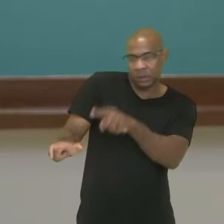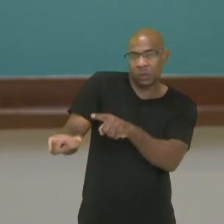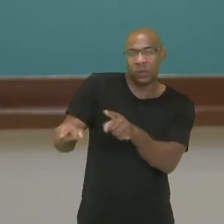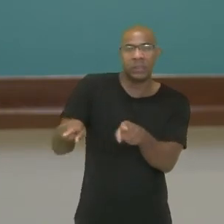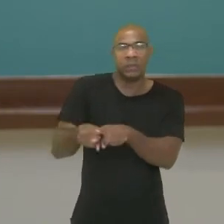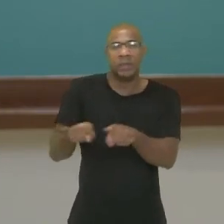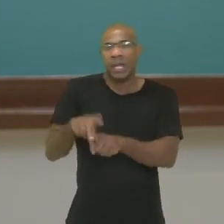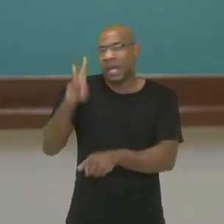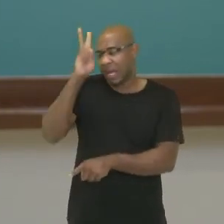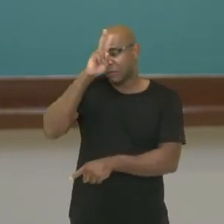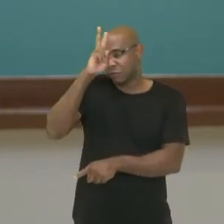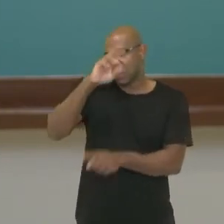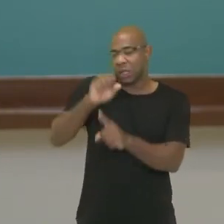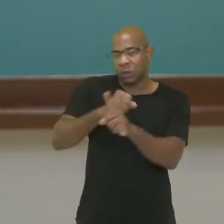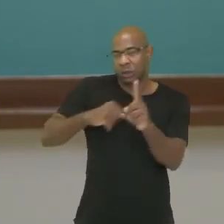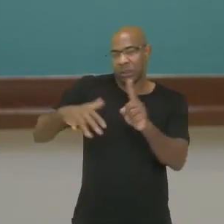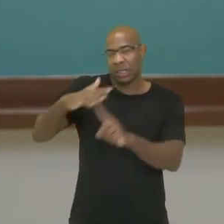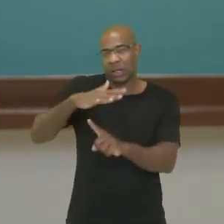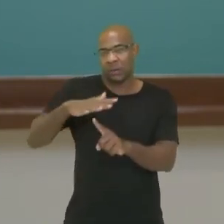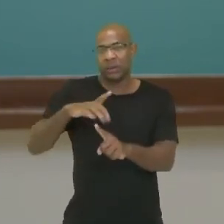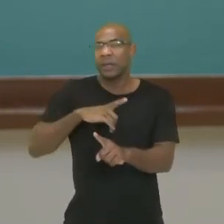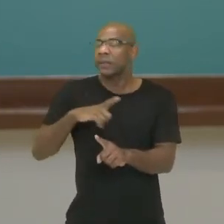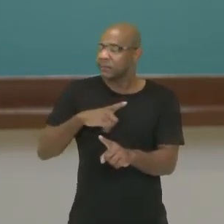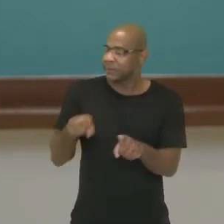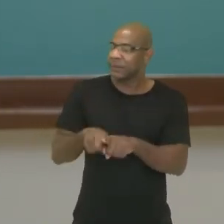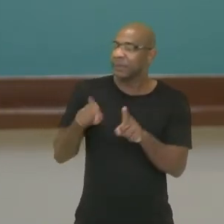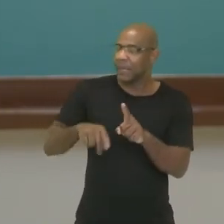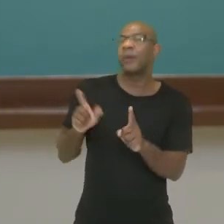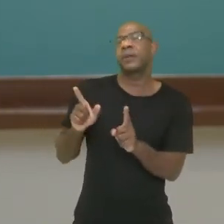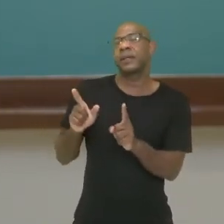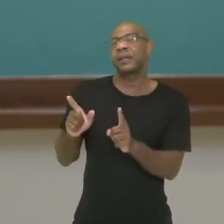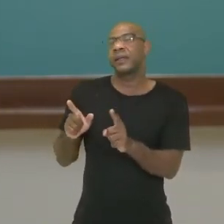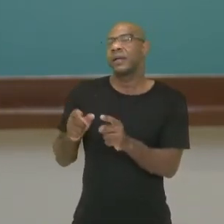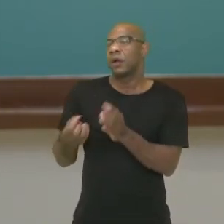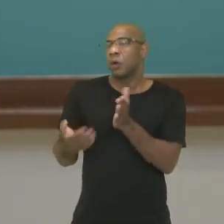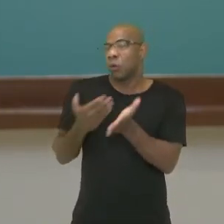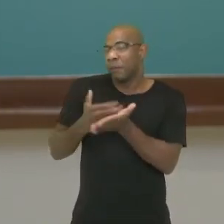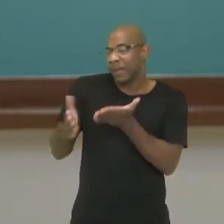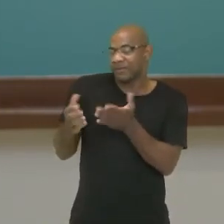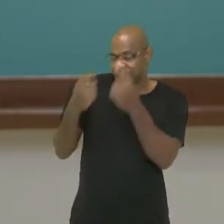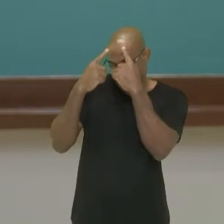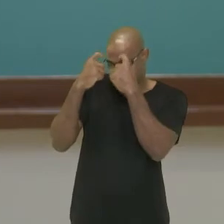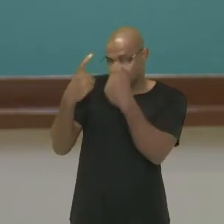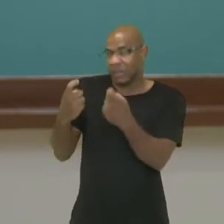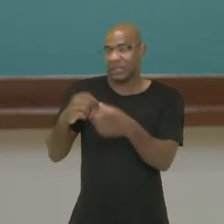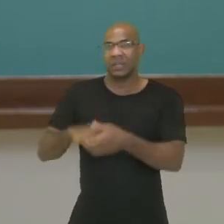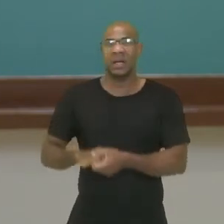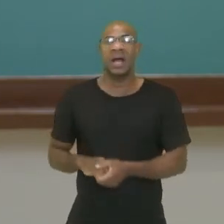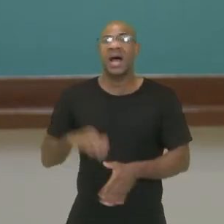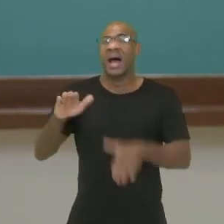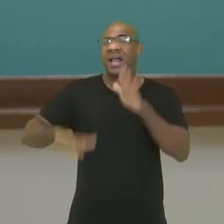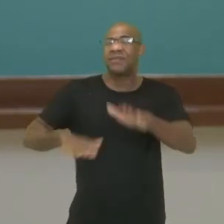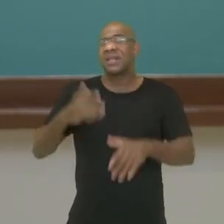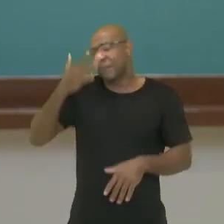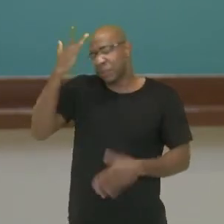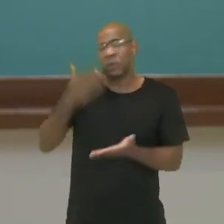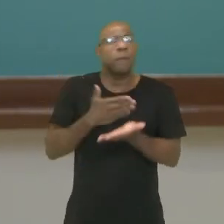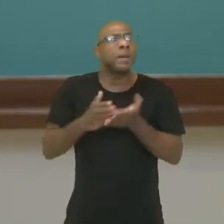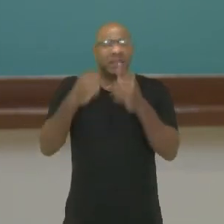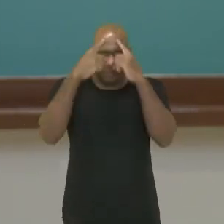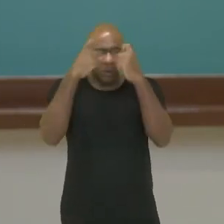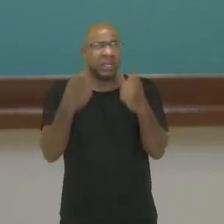algumas questões, elas são geradores de violência. Às vezes as pessoas que cometem violências, elas não têm nenhuma justificativa ao porquê da